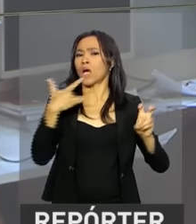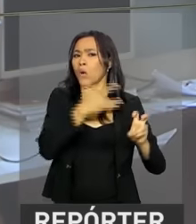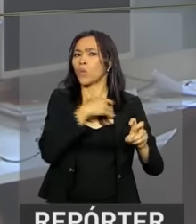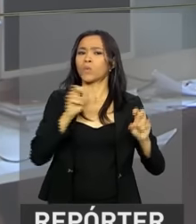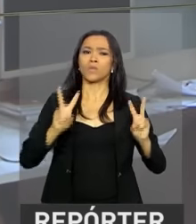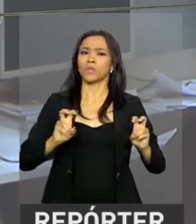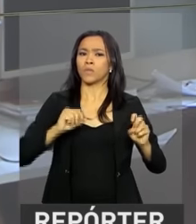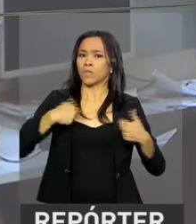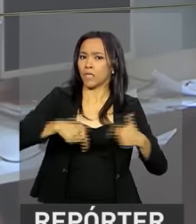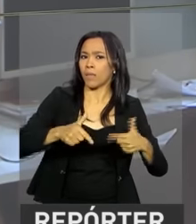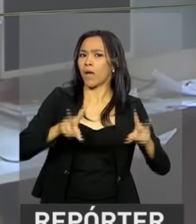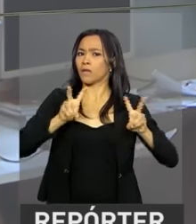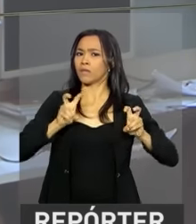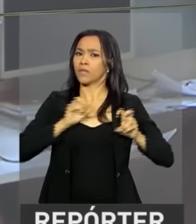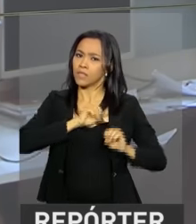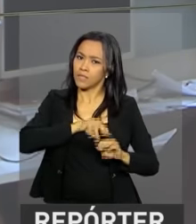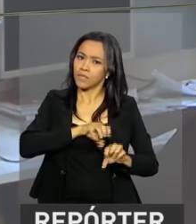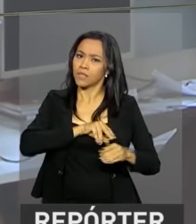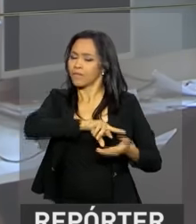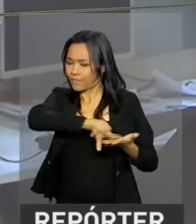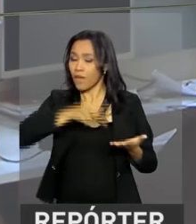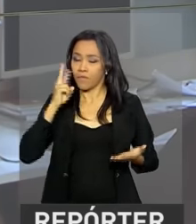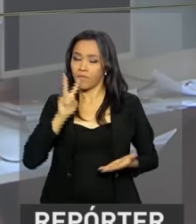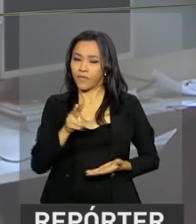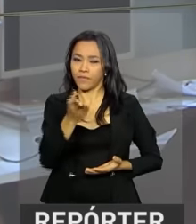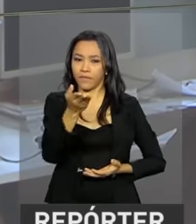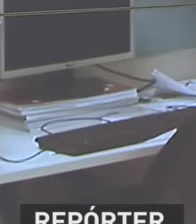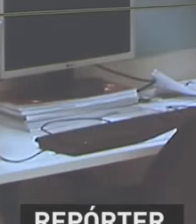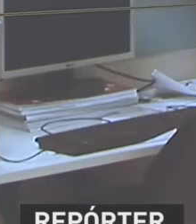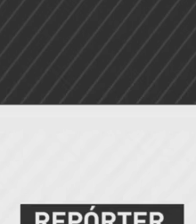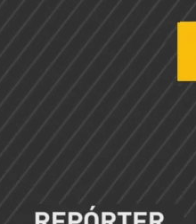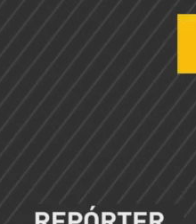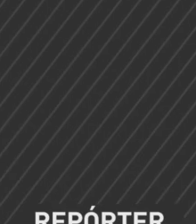educação vamos acompanhar alguns trechos da